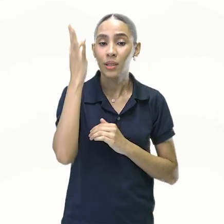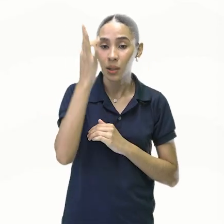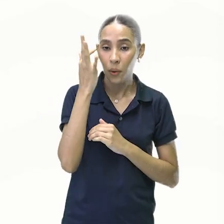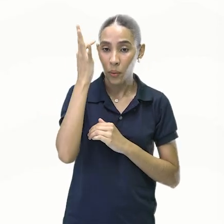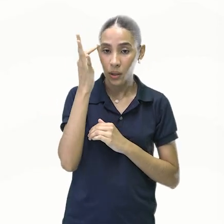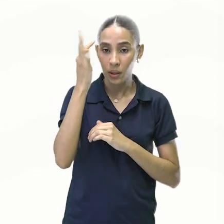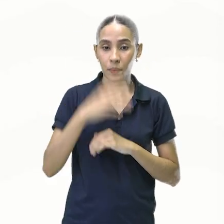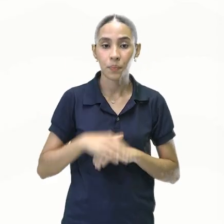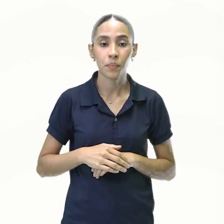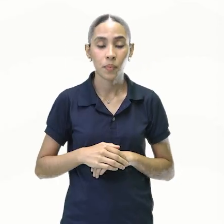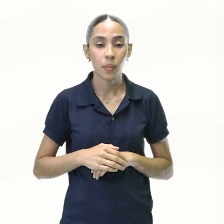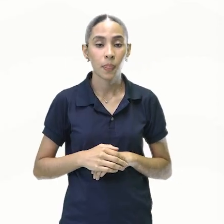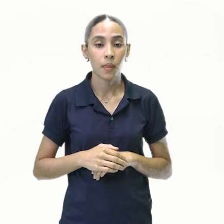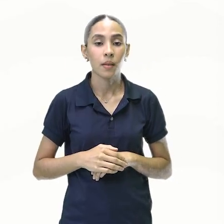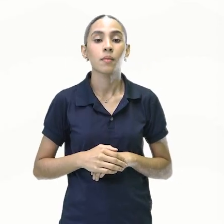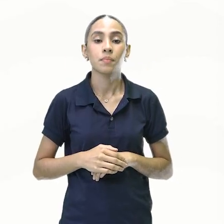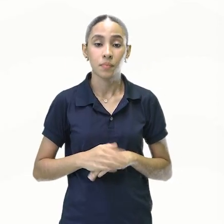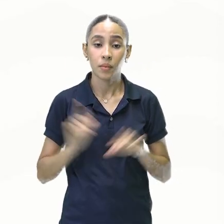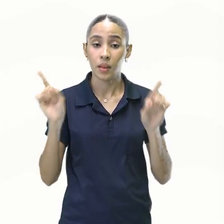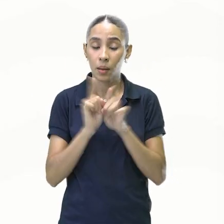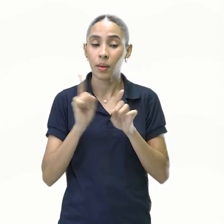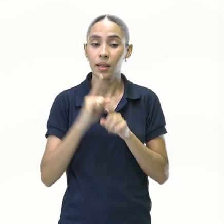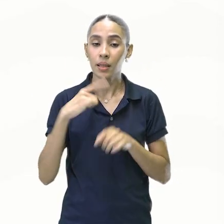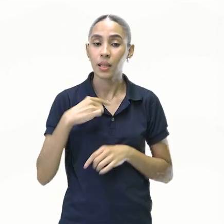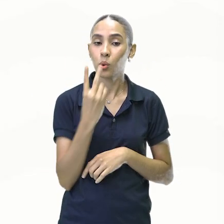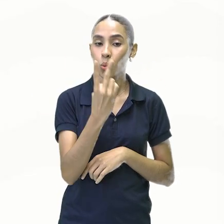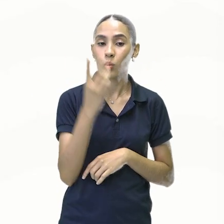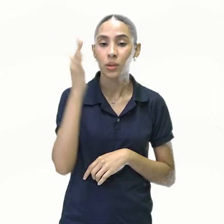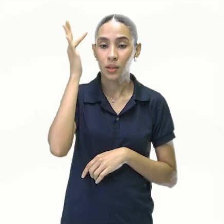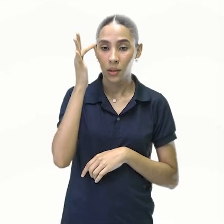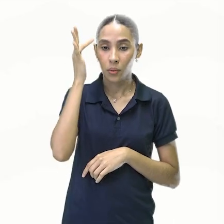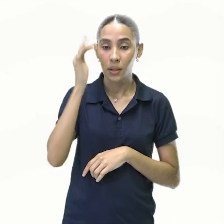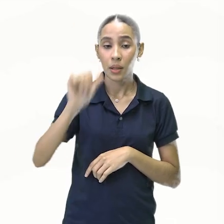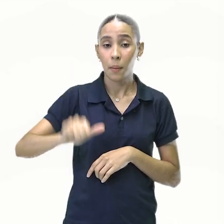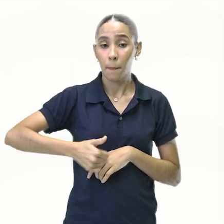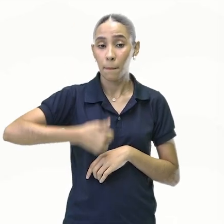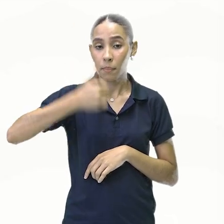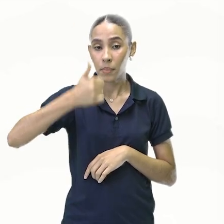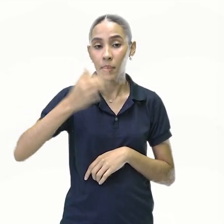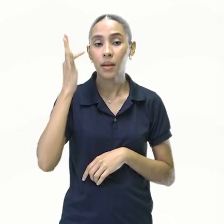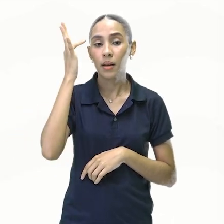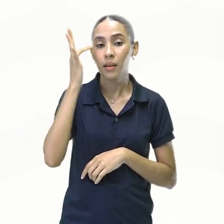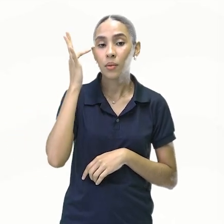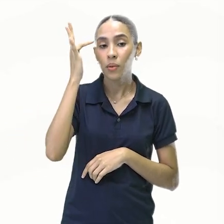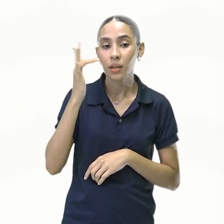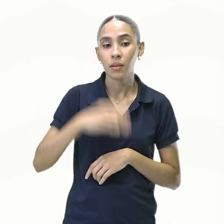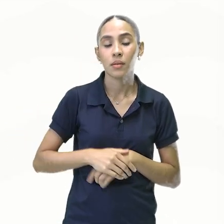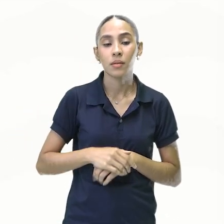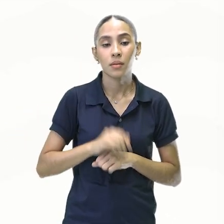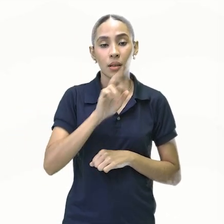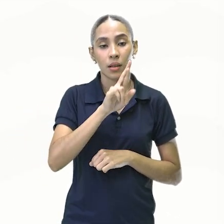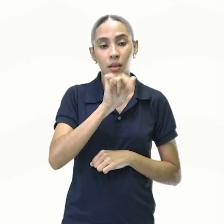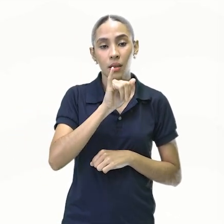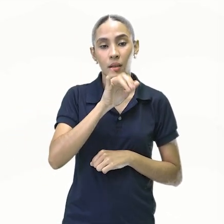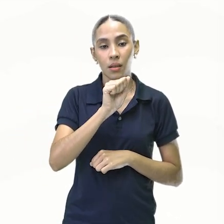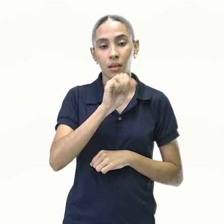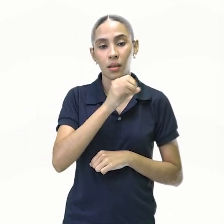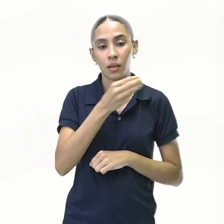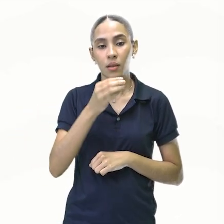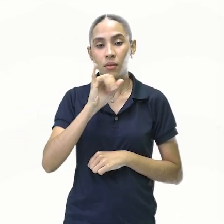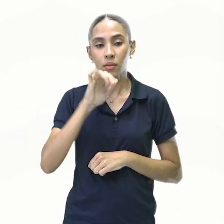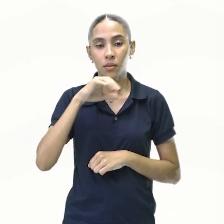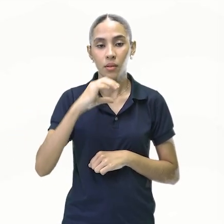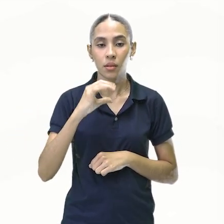assim como na reflexão, a refração também tem duas leis. Primeira lei, o raio incidente. A reta perpendicular à fronteira no